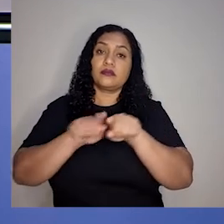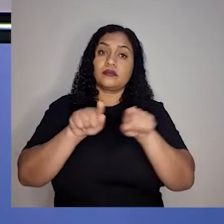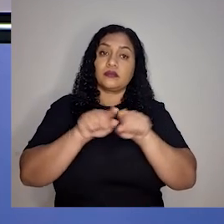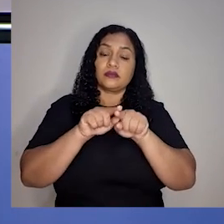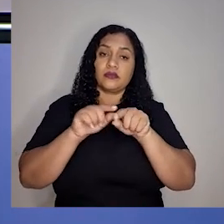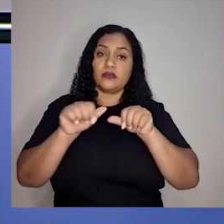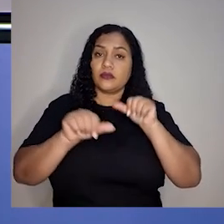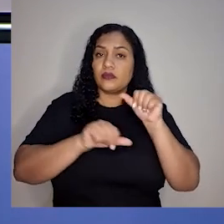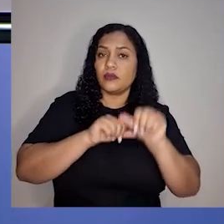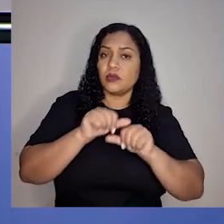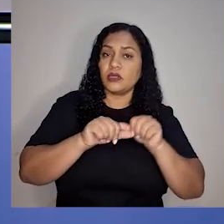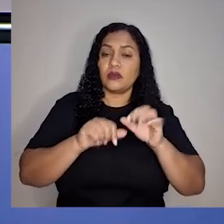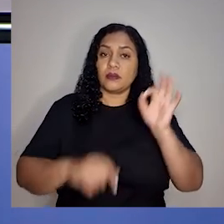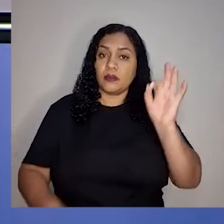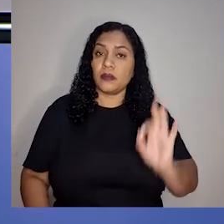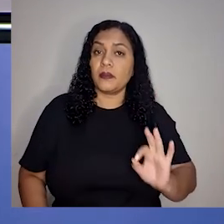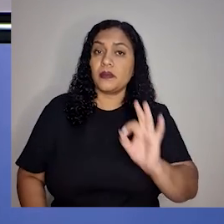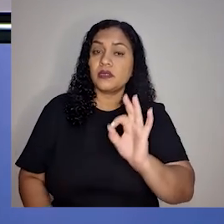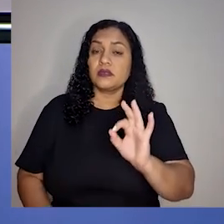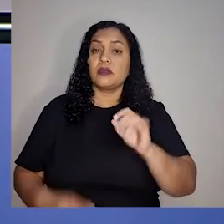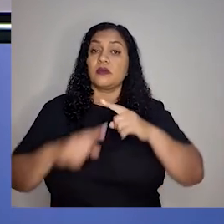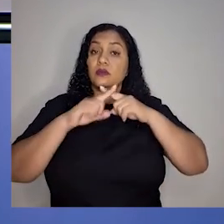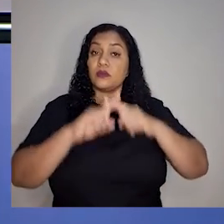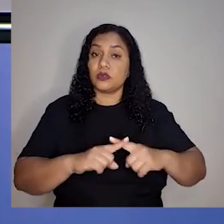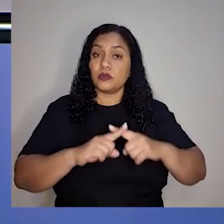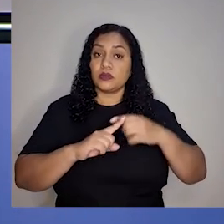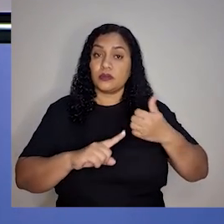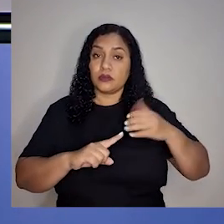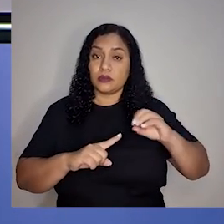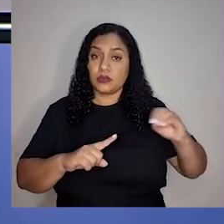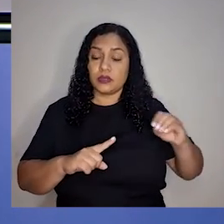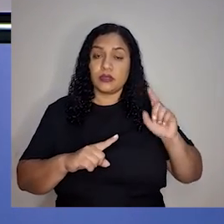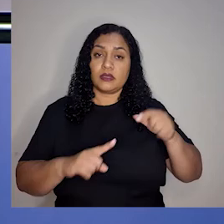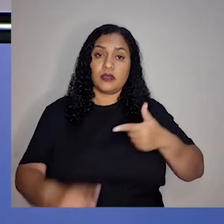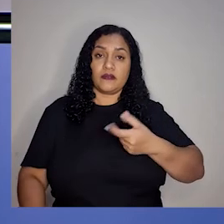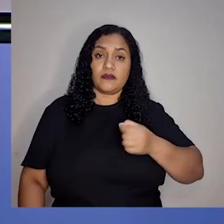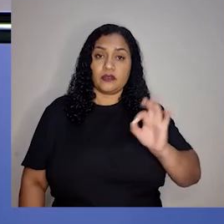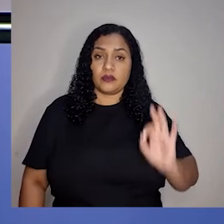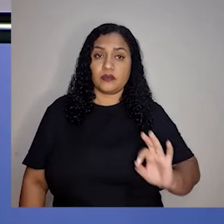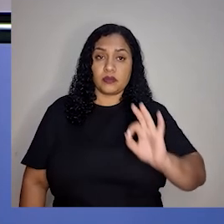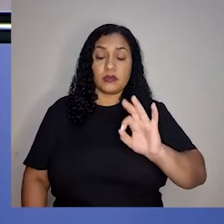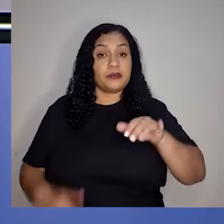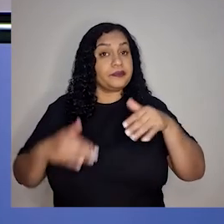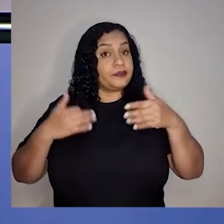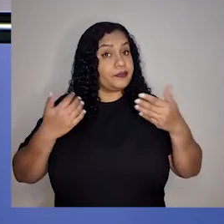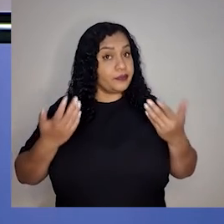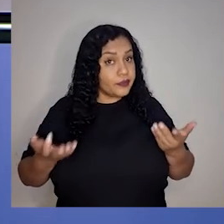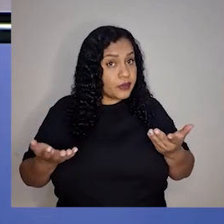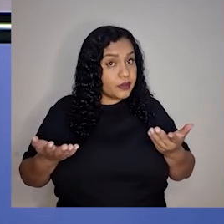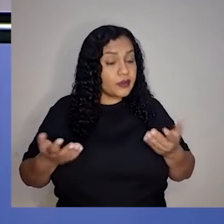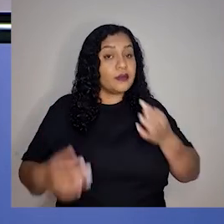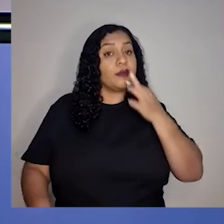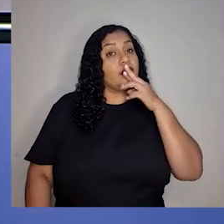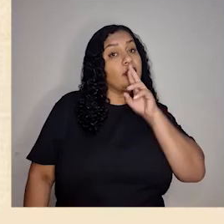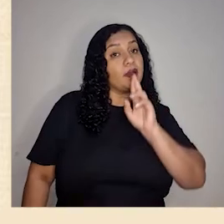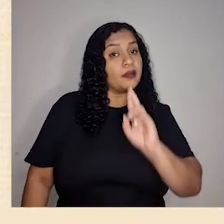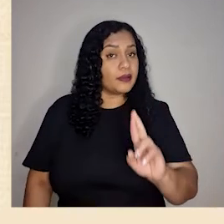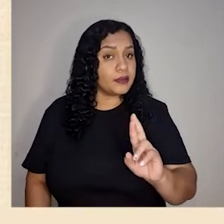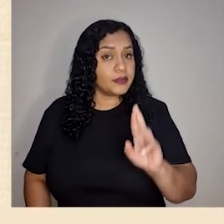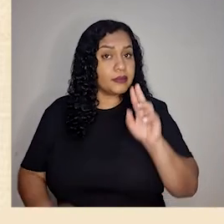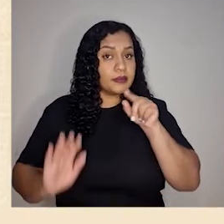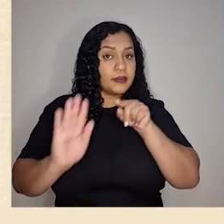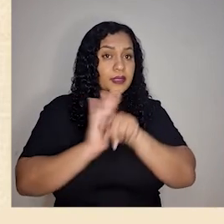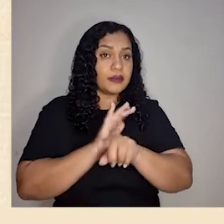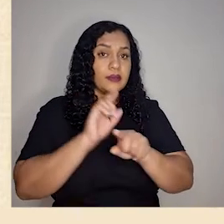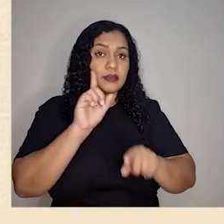e vamos passar para forma percentual multiplicando por 100 que dá 20%, então a resposta